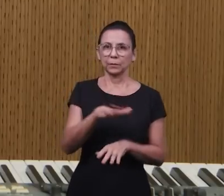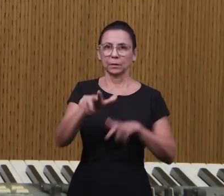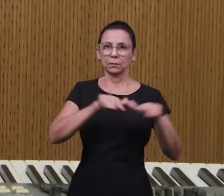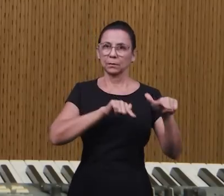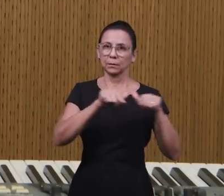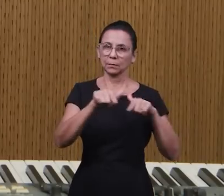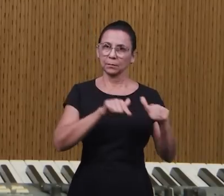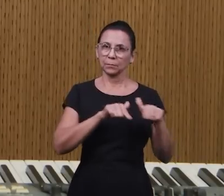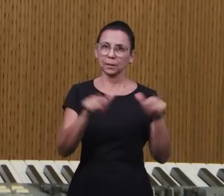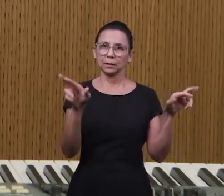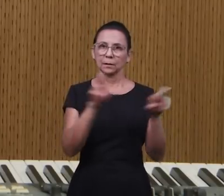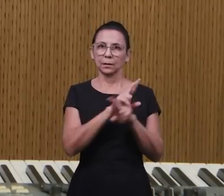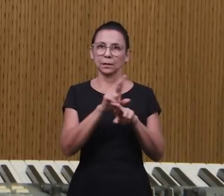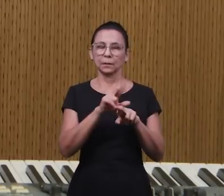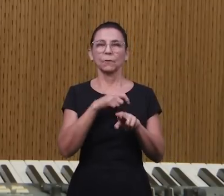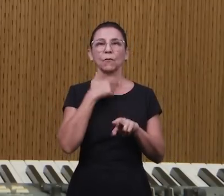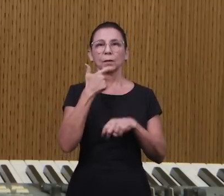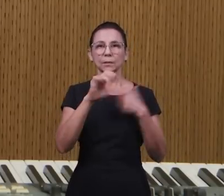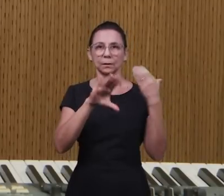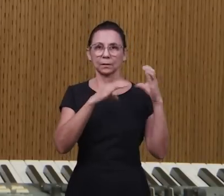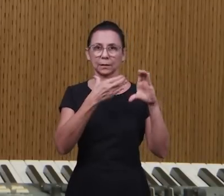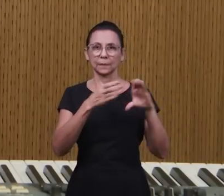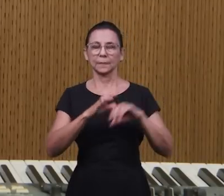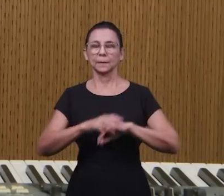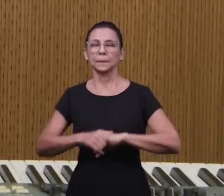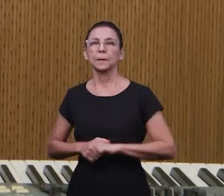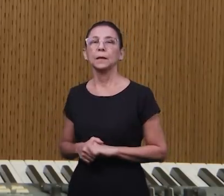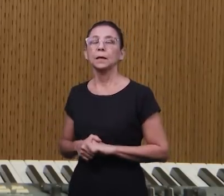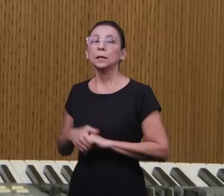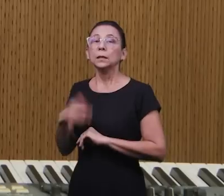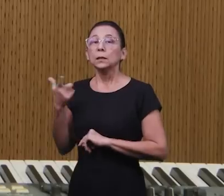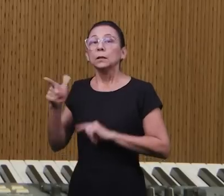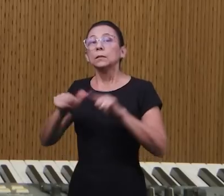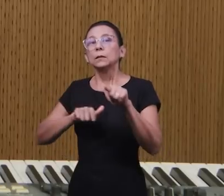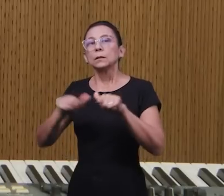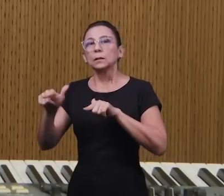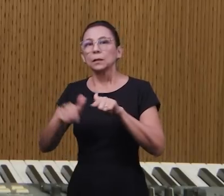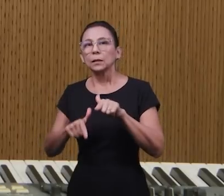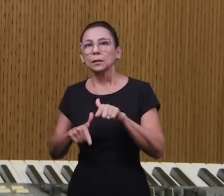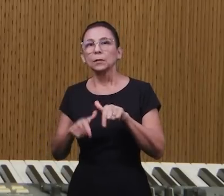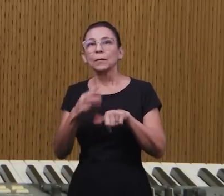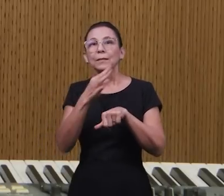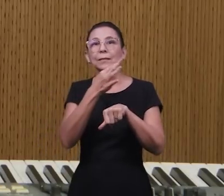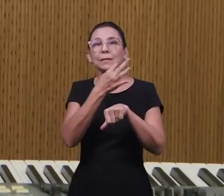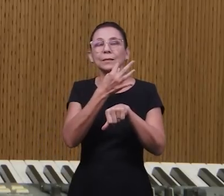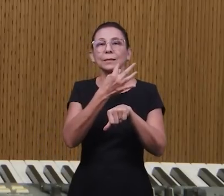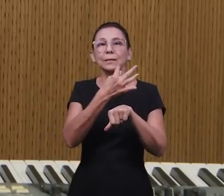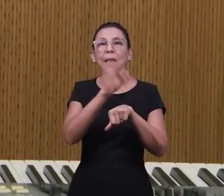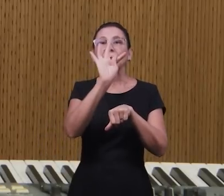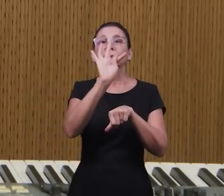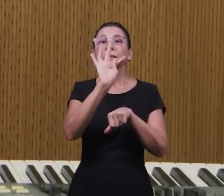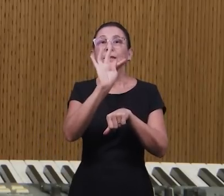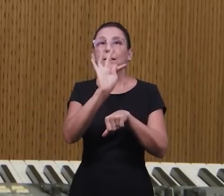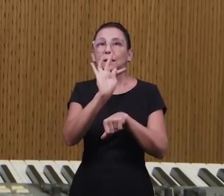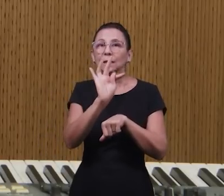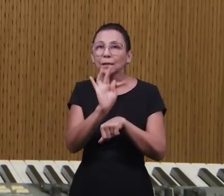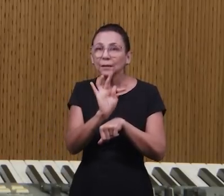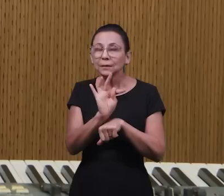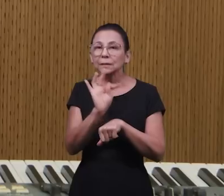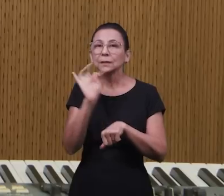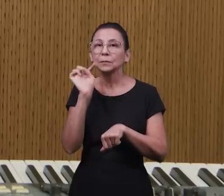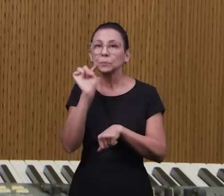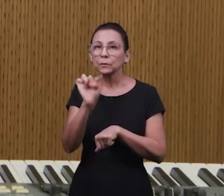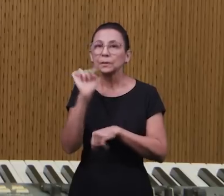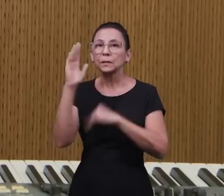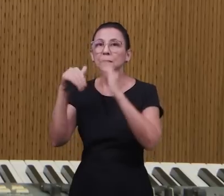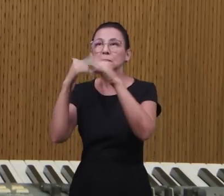desse ambiente de trabalho em relação à voz cantada. Ele vai trabalhar com técnicas para que você